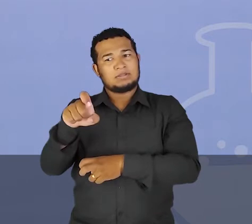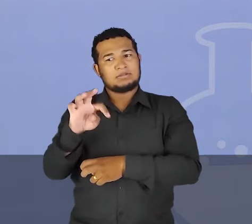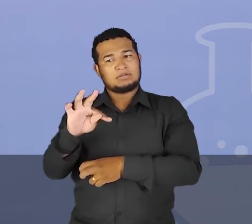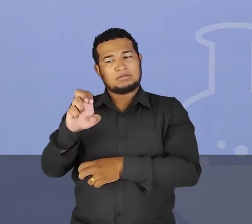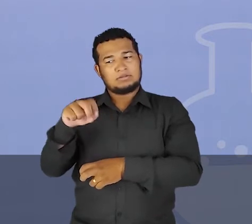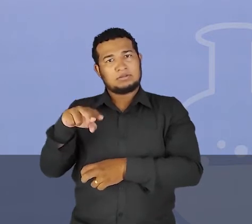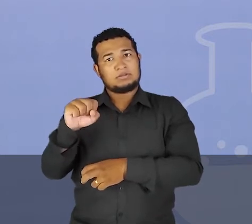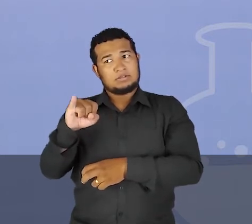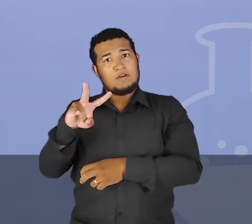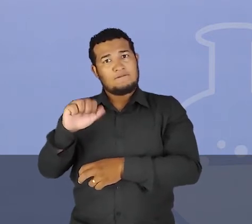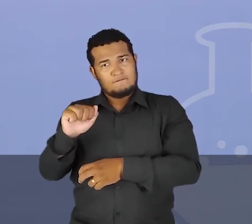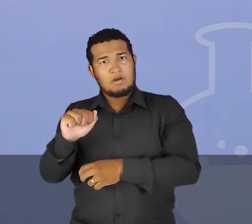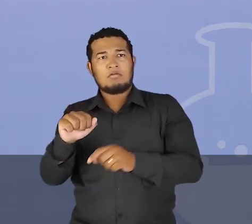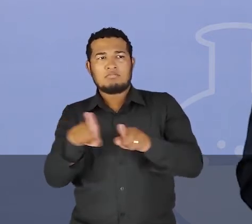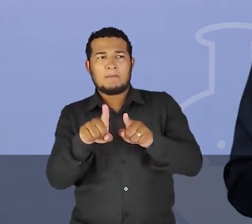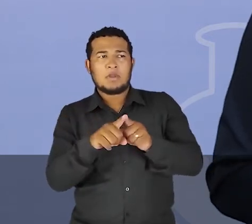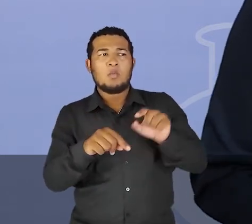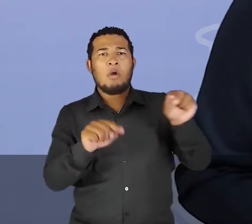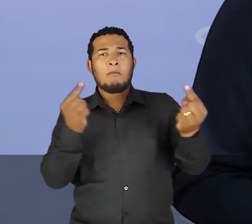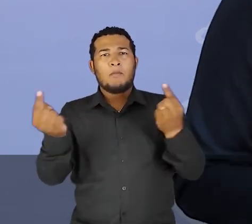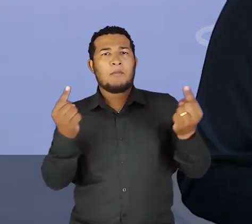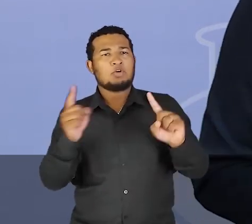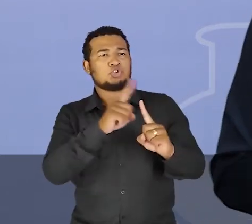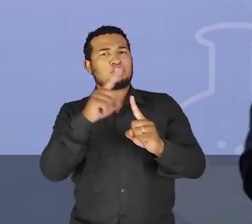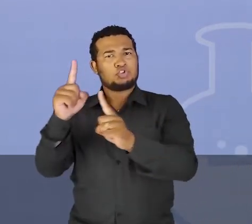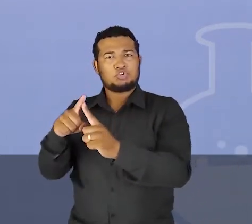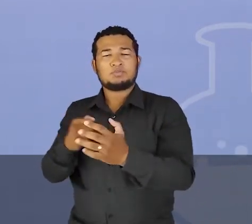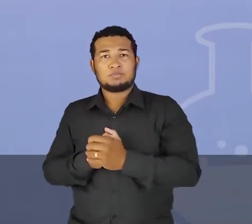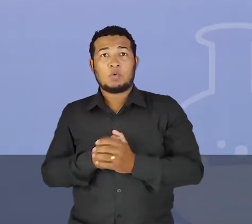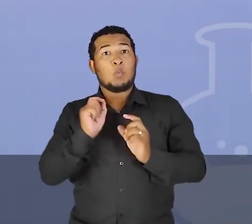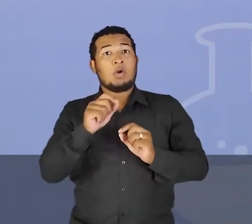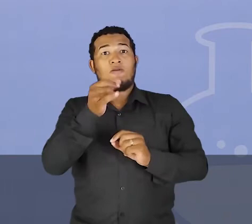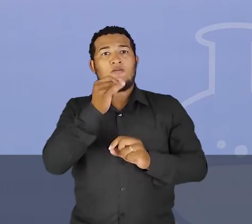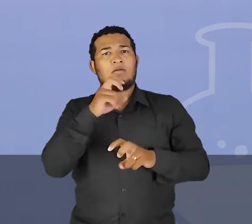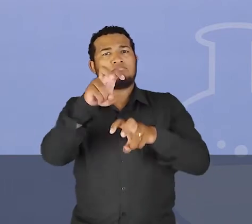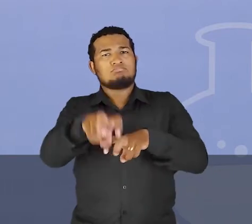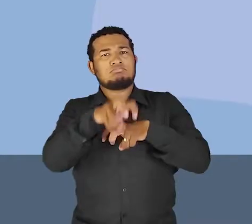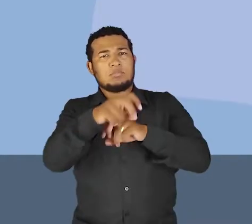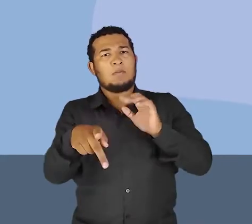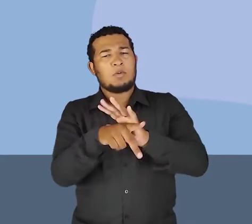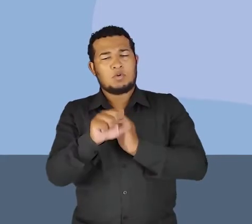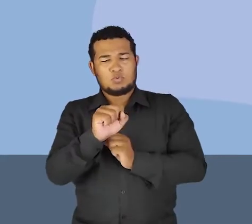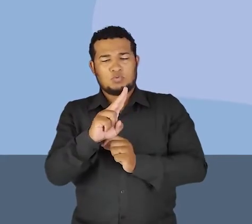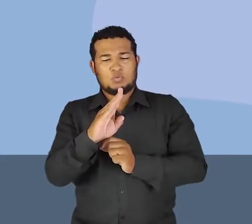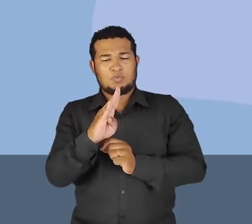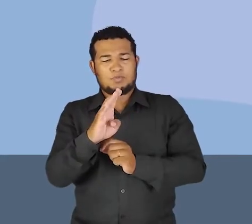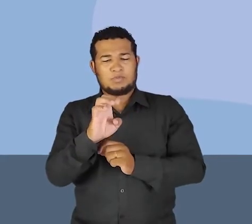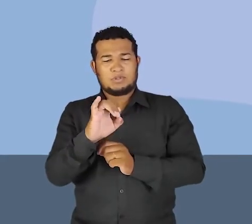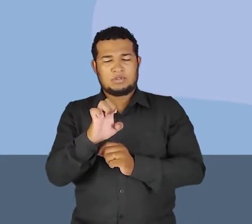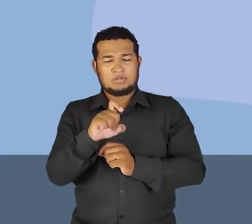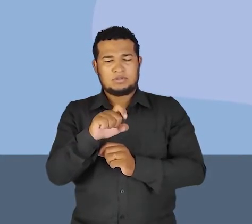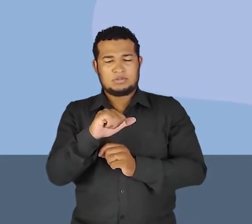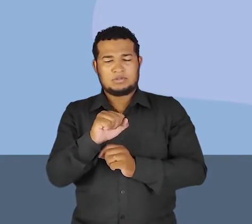outra intensiva. Vamos observar o que é uma agricultura de subsistência. Vem comigo no slide